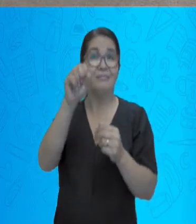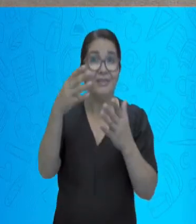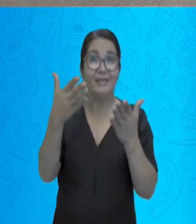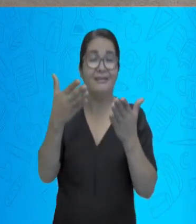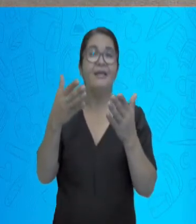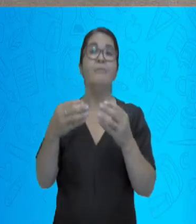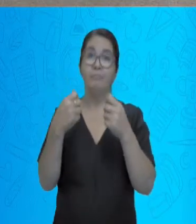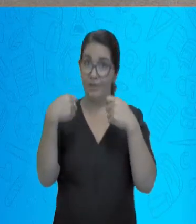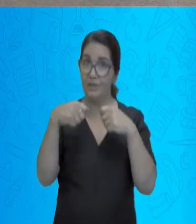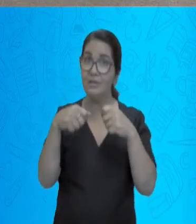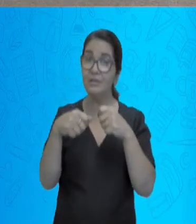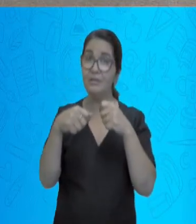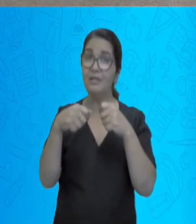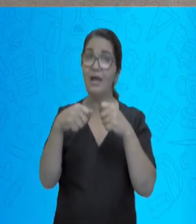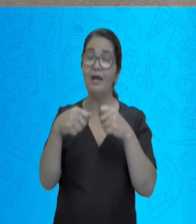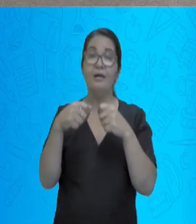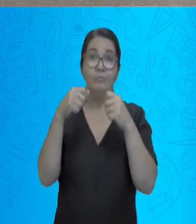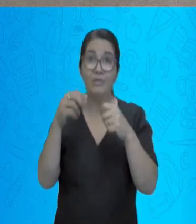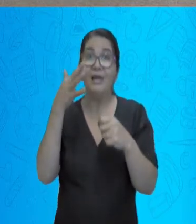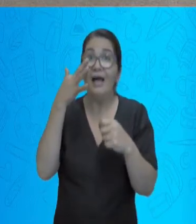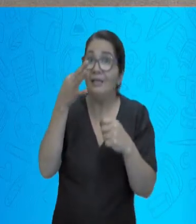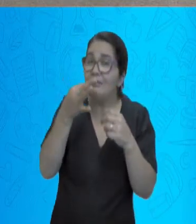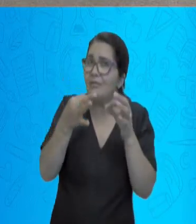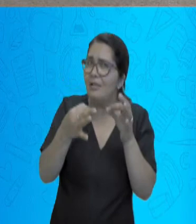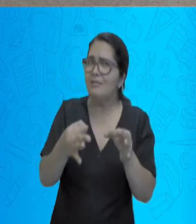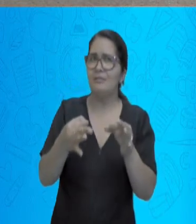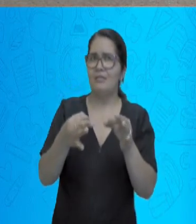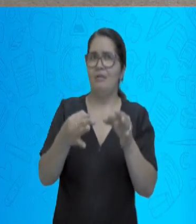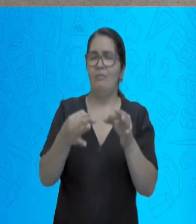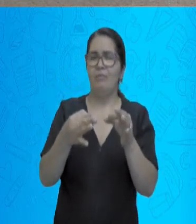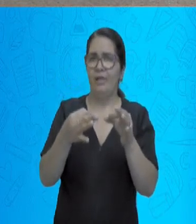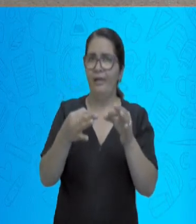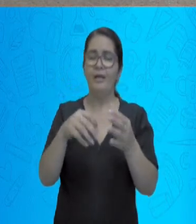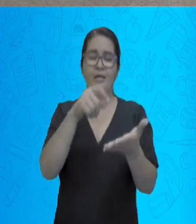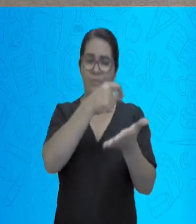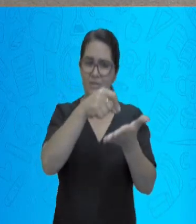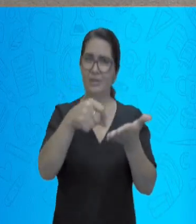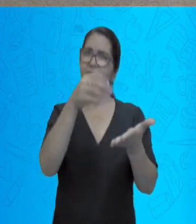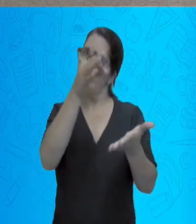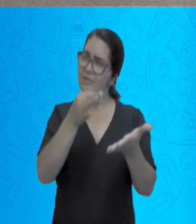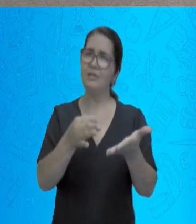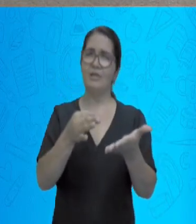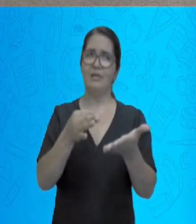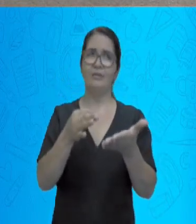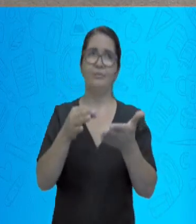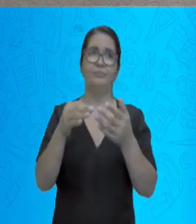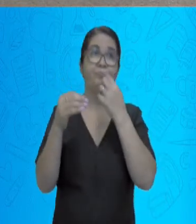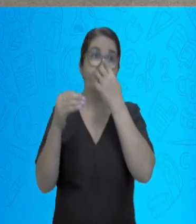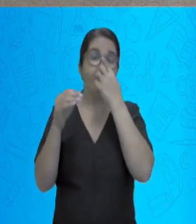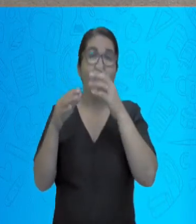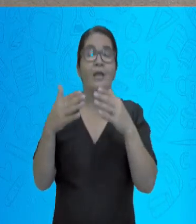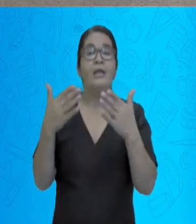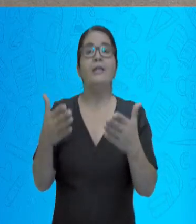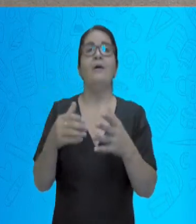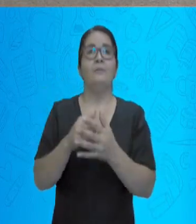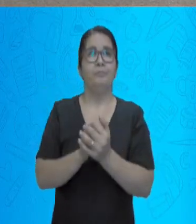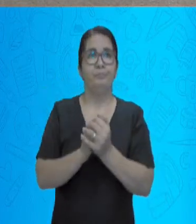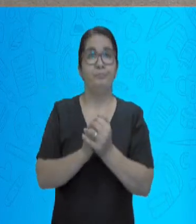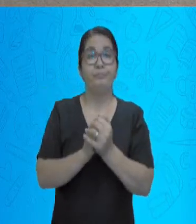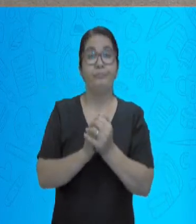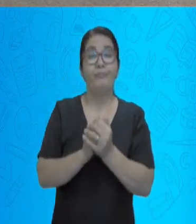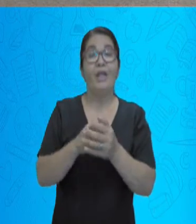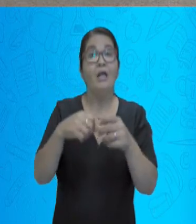C cedilha, a gente fala C cedilha ou cedilha, tudo bem? Só podemos usar